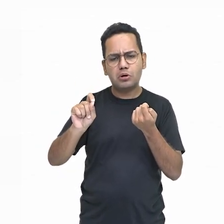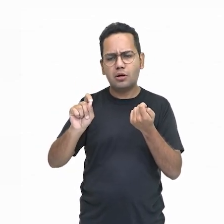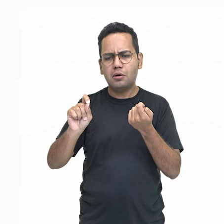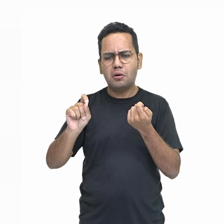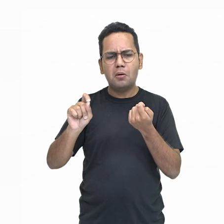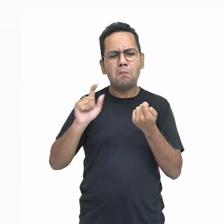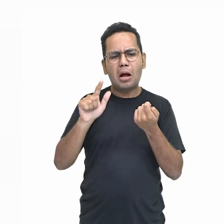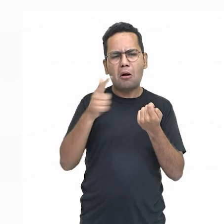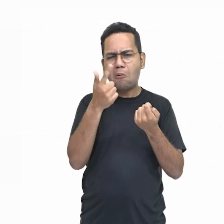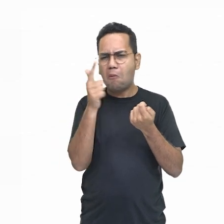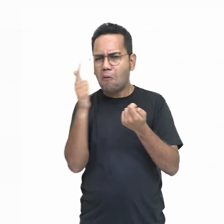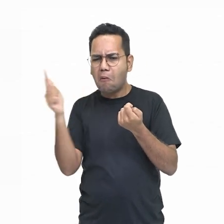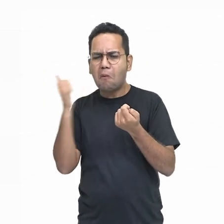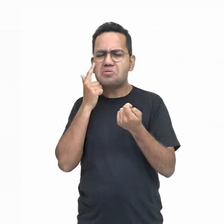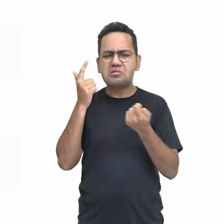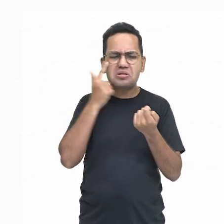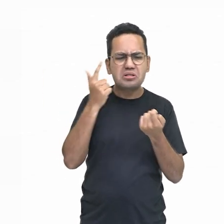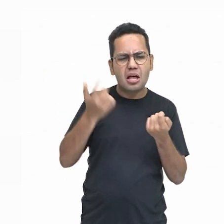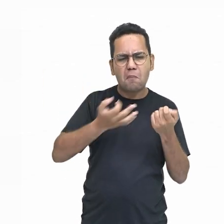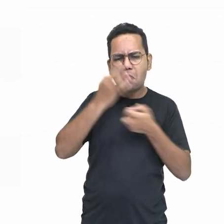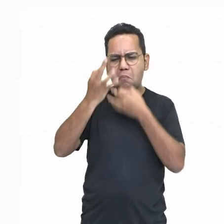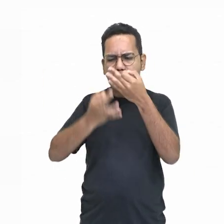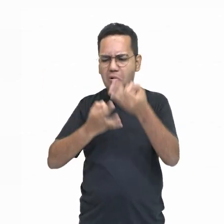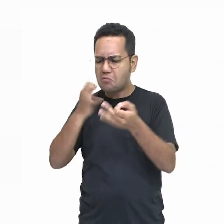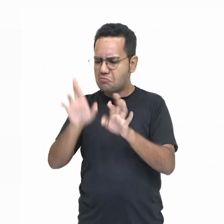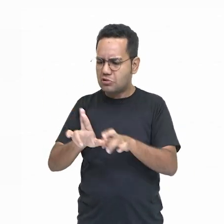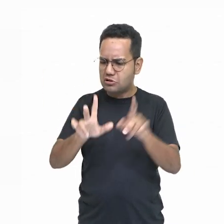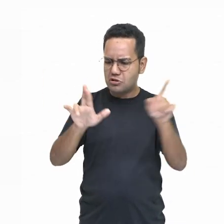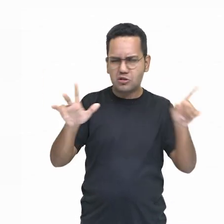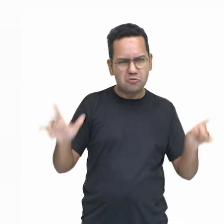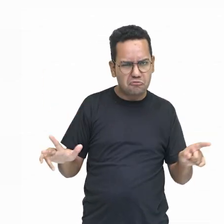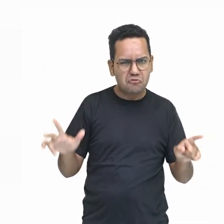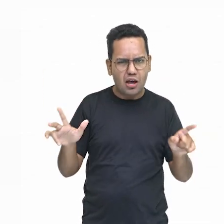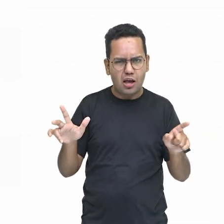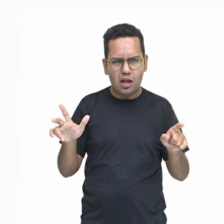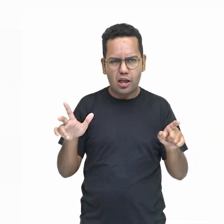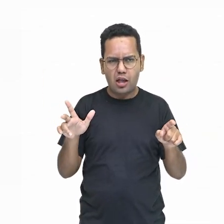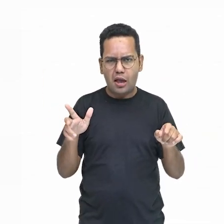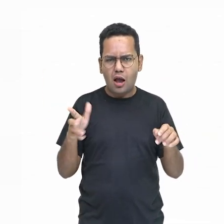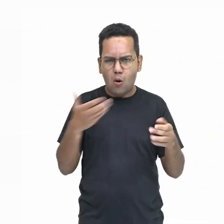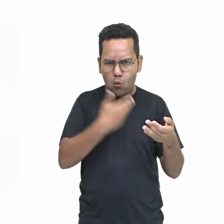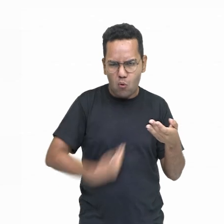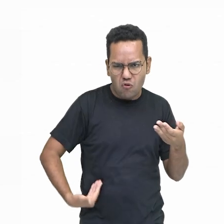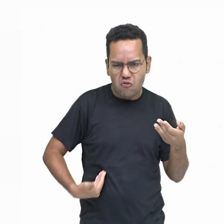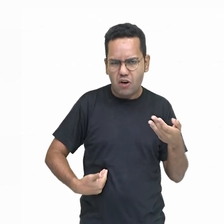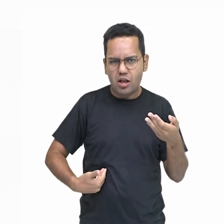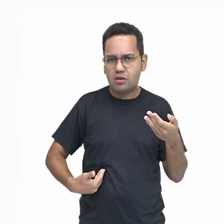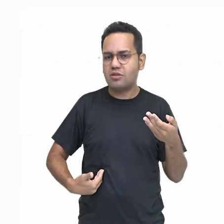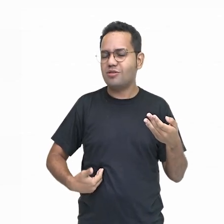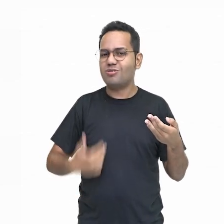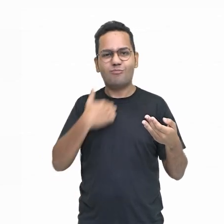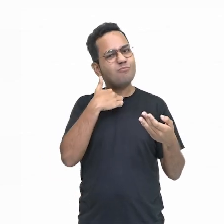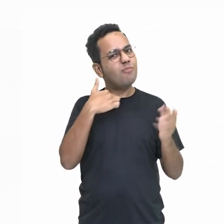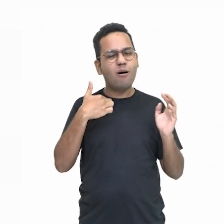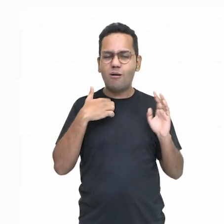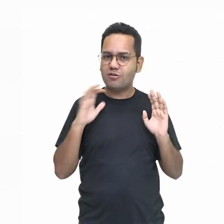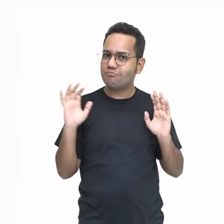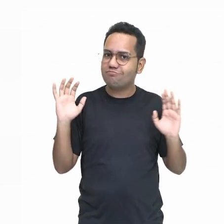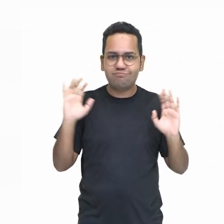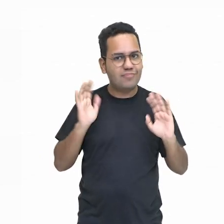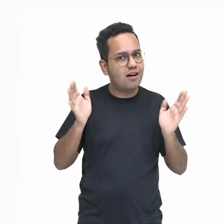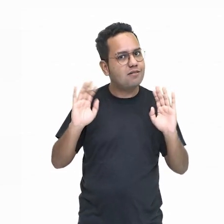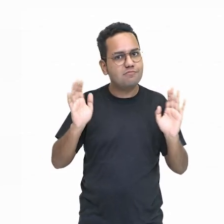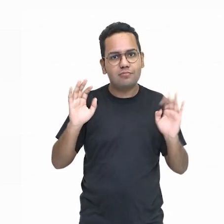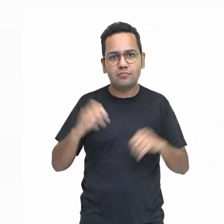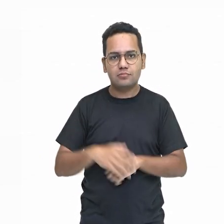de tendências políticas contrárias ao poder vigente. Então, ele não permite,